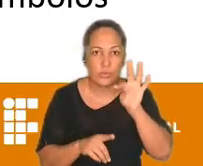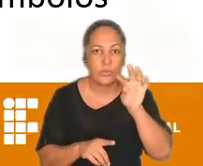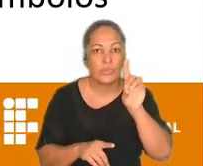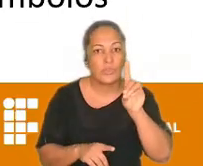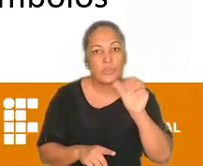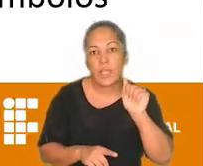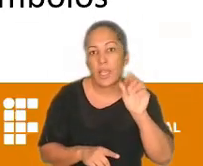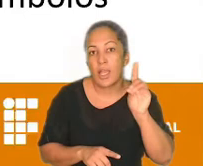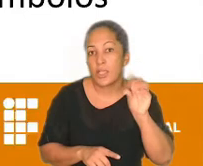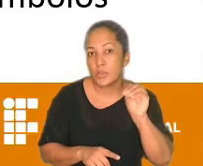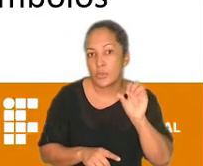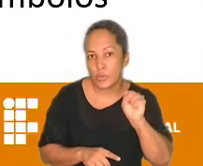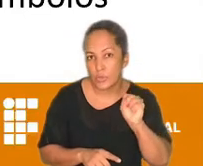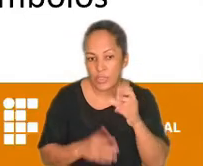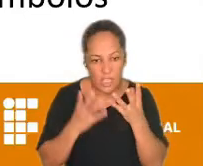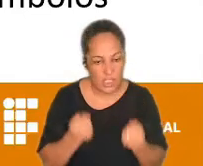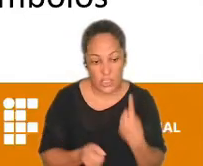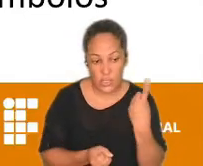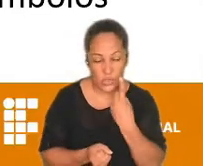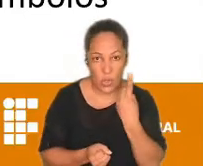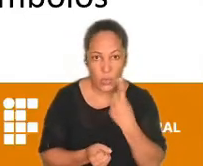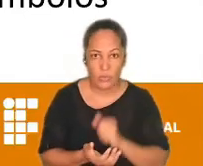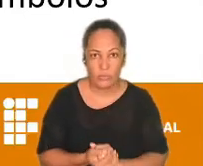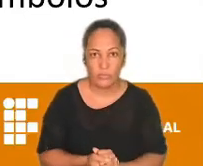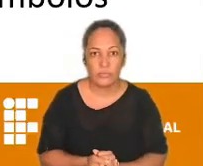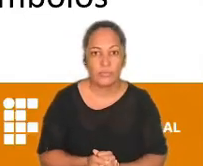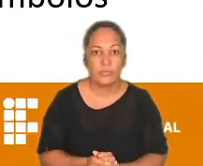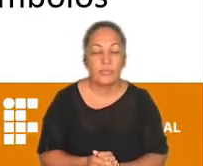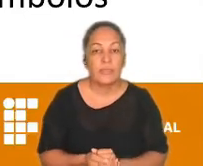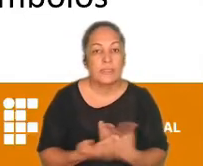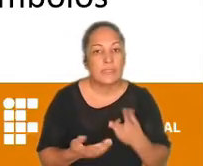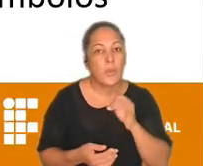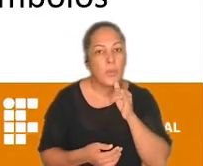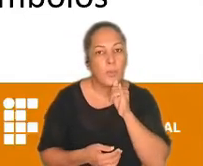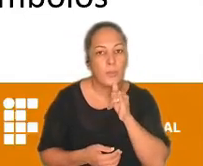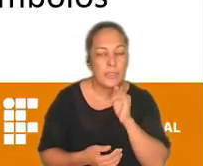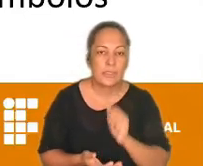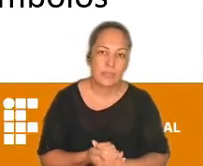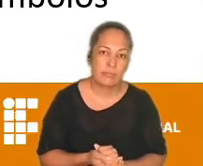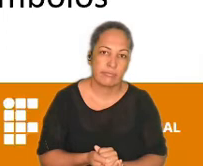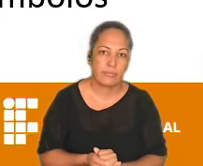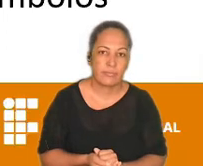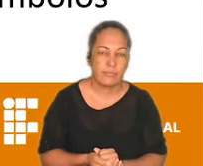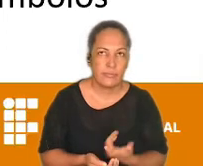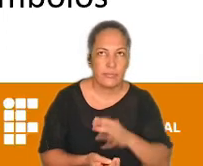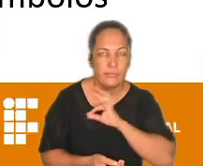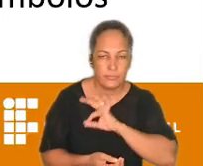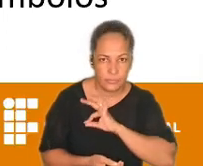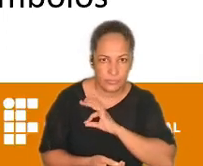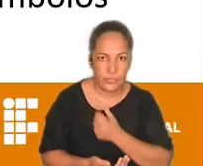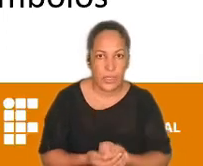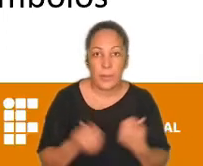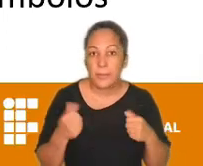Ele é embaçado, ele não aceita outras coisas, não. Por exemplo, você tem um atributo chamado salário e pretende fazer